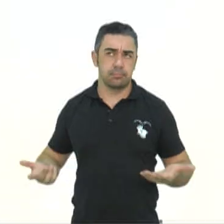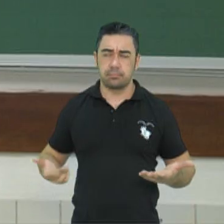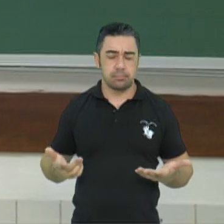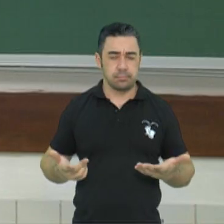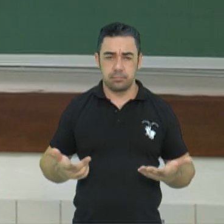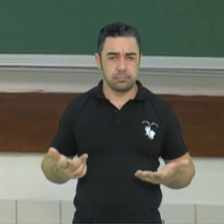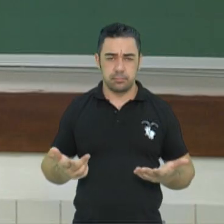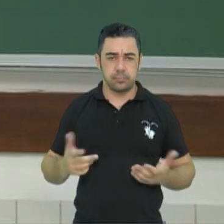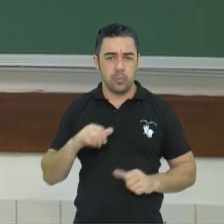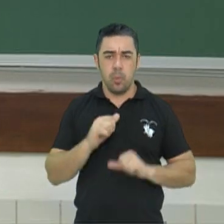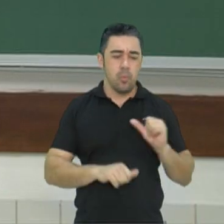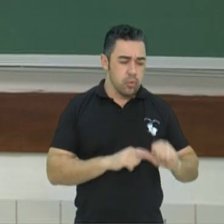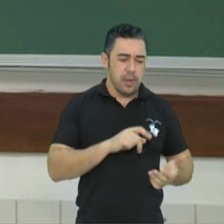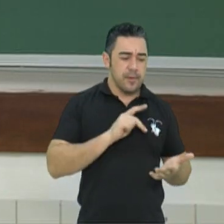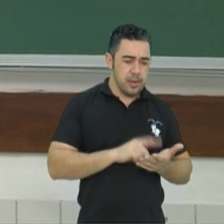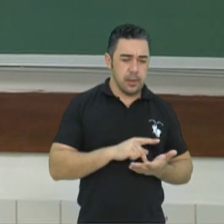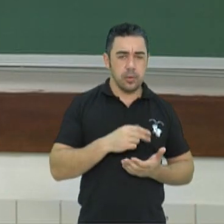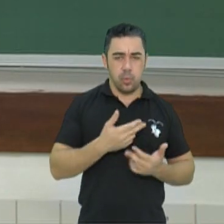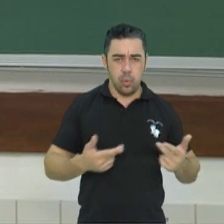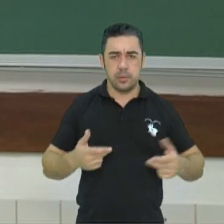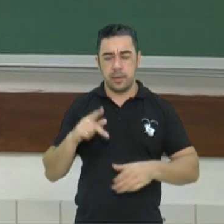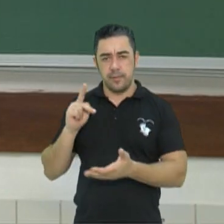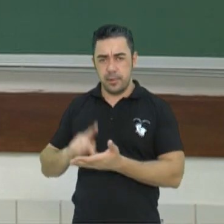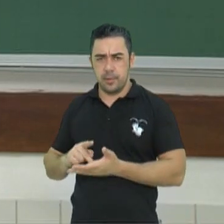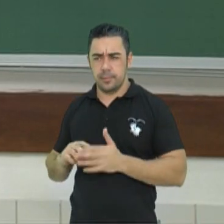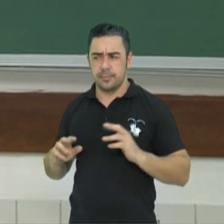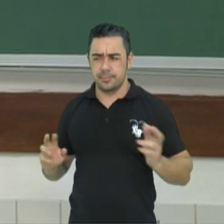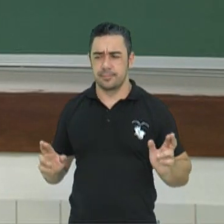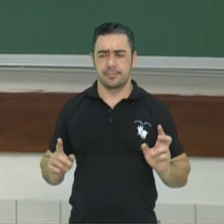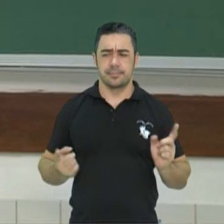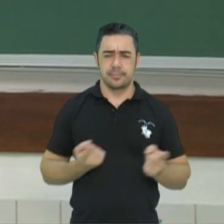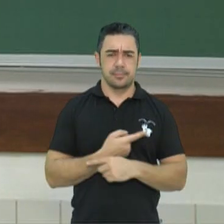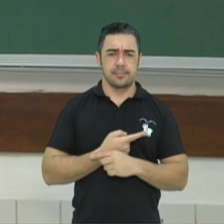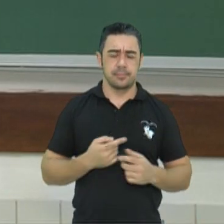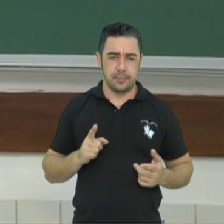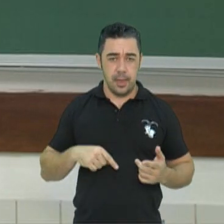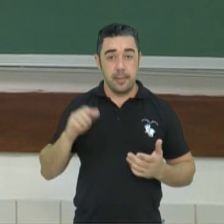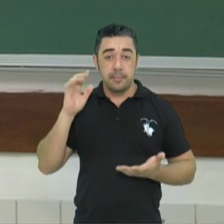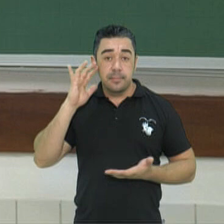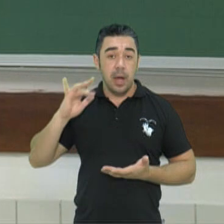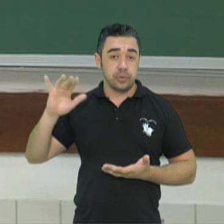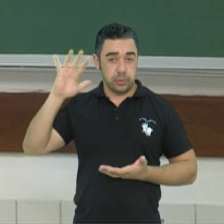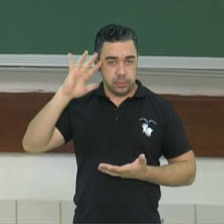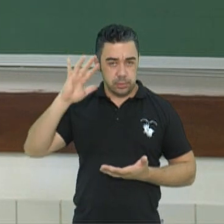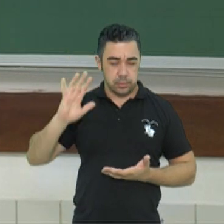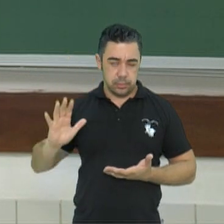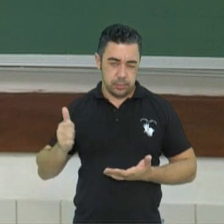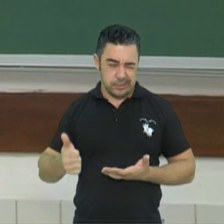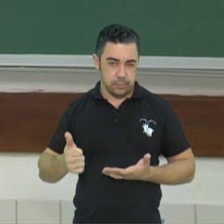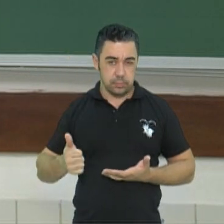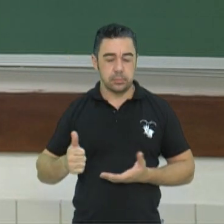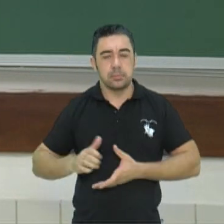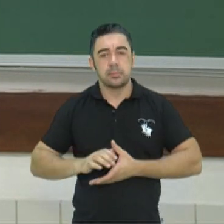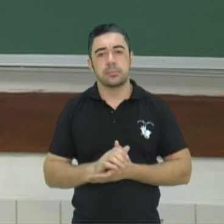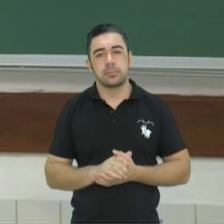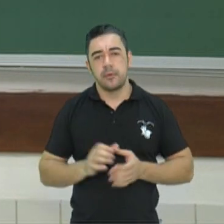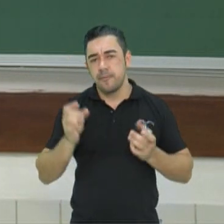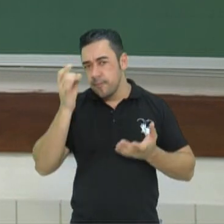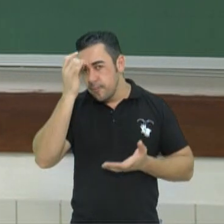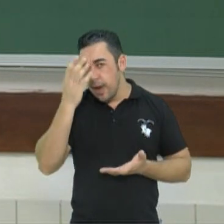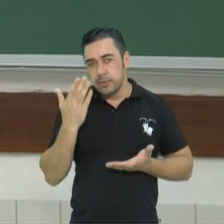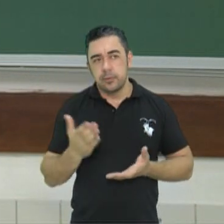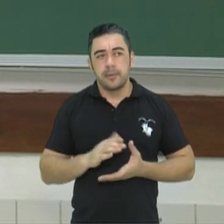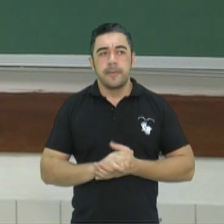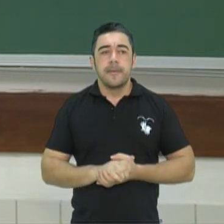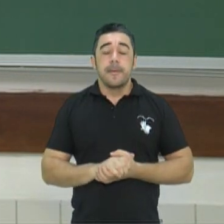Não, né? Ele não modifica a realidade e coloca ações reais. São ações mágicas, fantásticas. Tudo bem? Facinho,